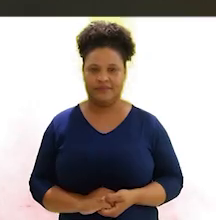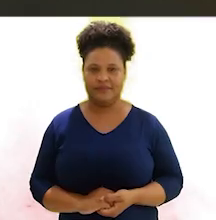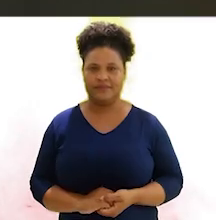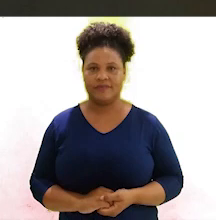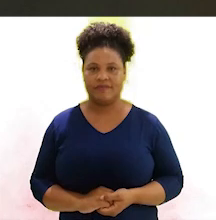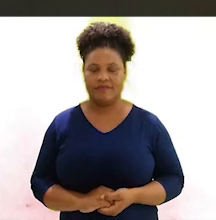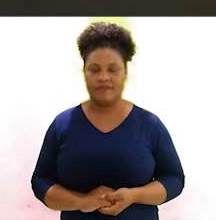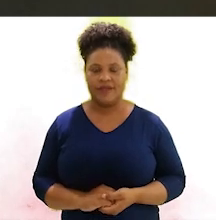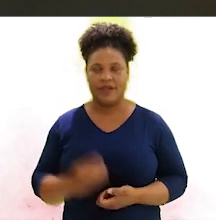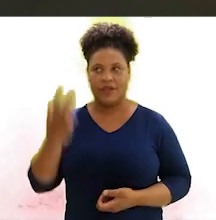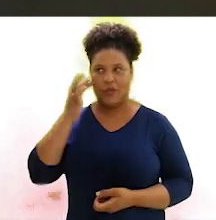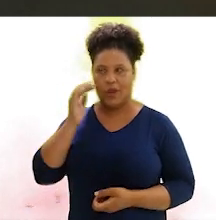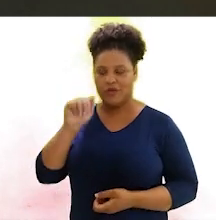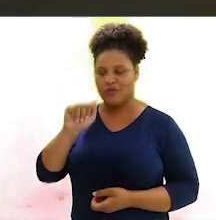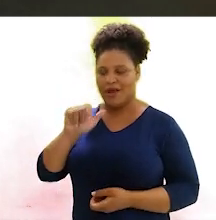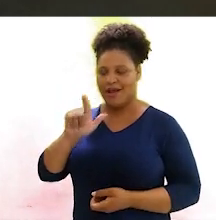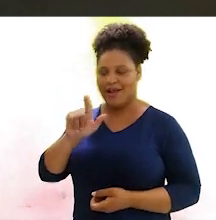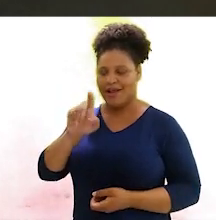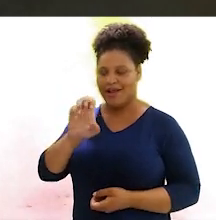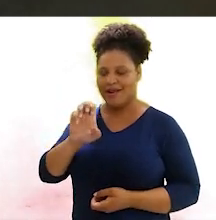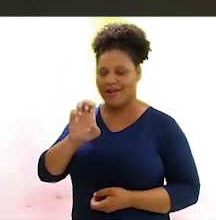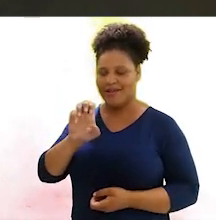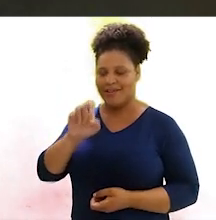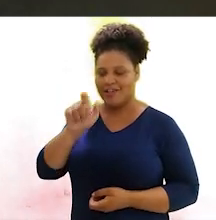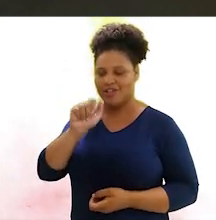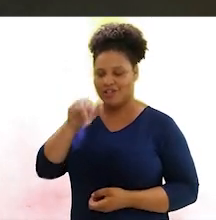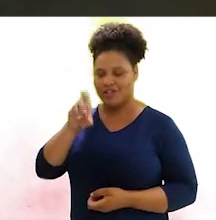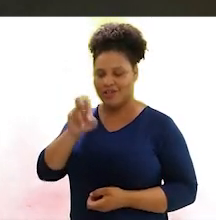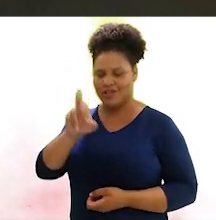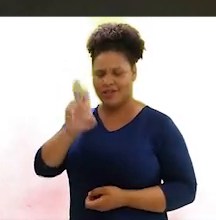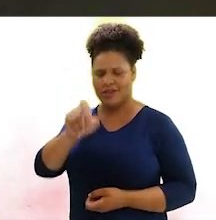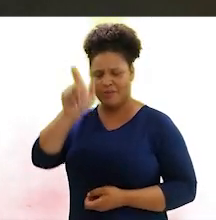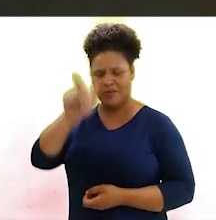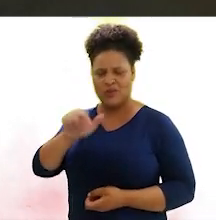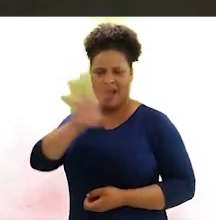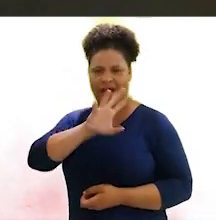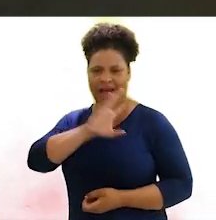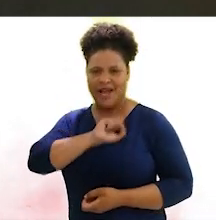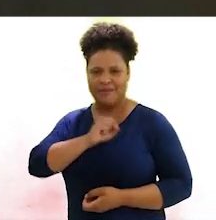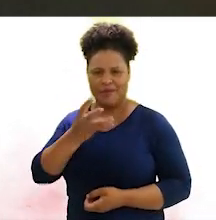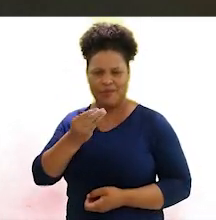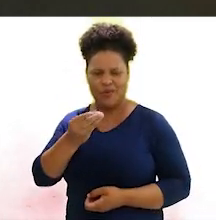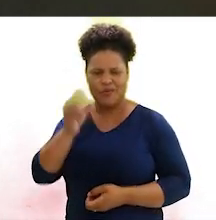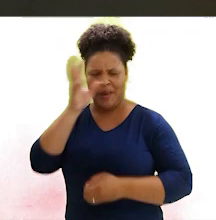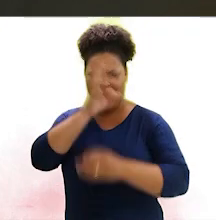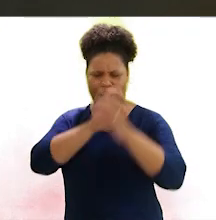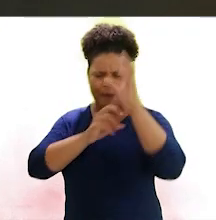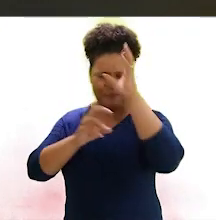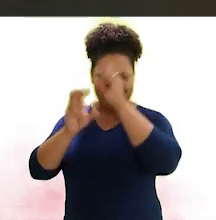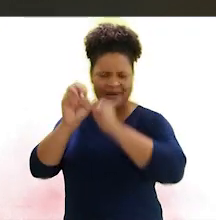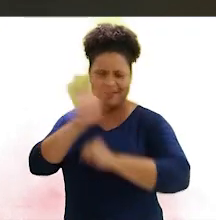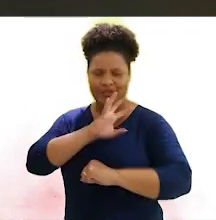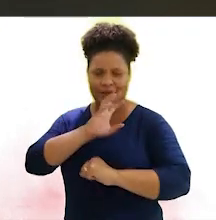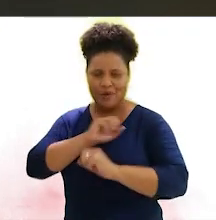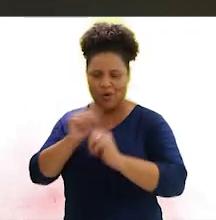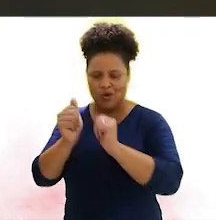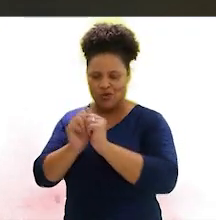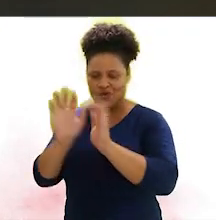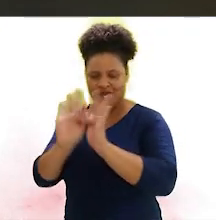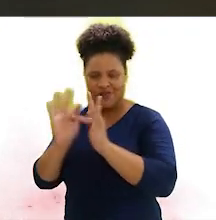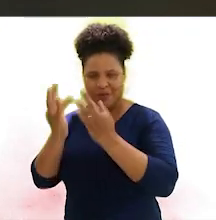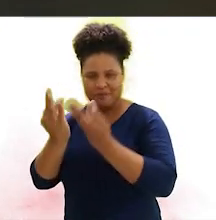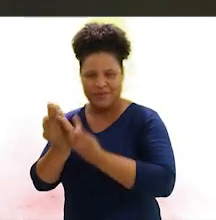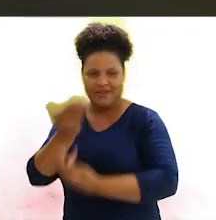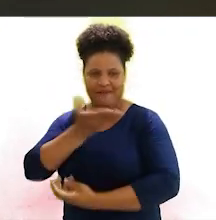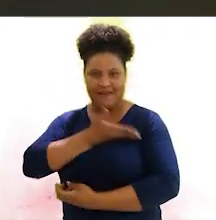e eu acho que Alexandre é uma pessoa que ama muito que aprendi a amar com a